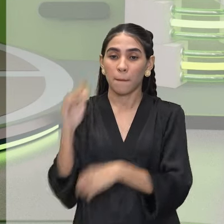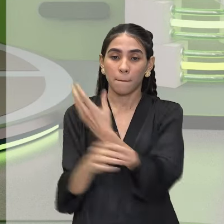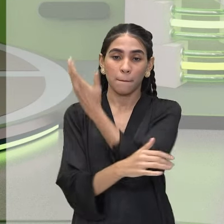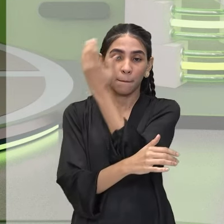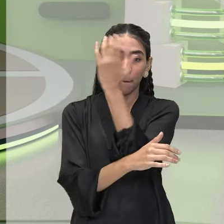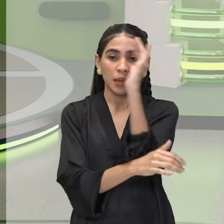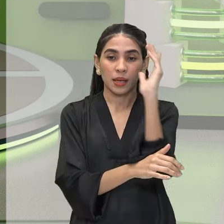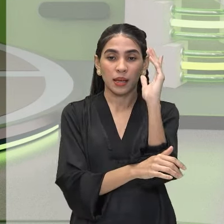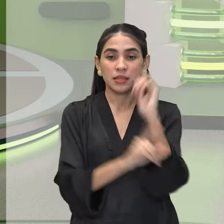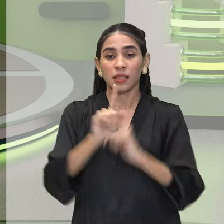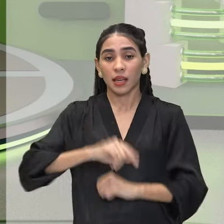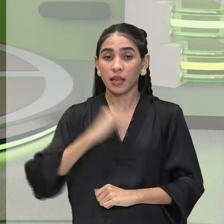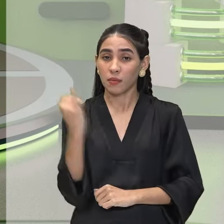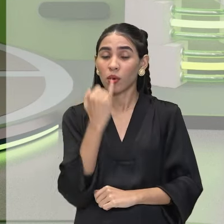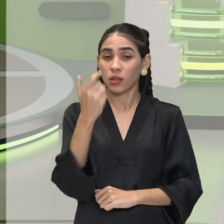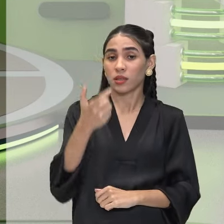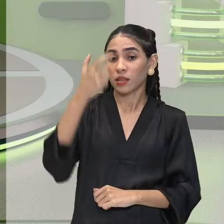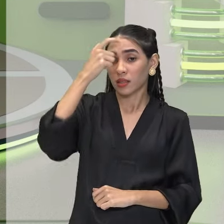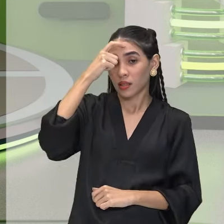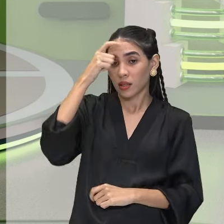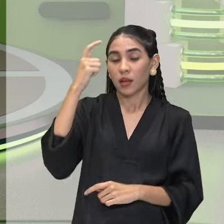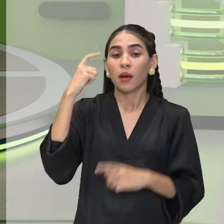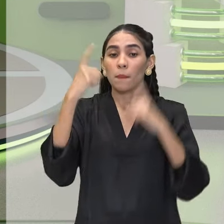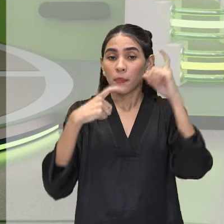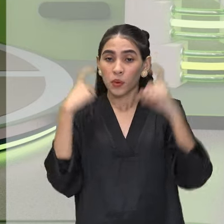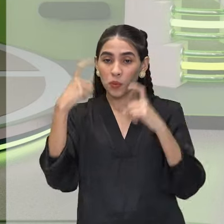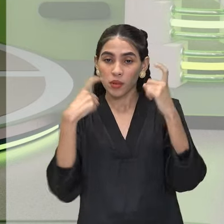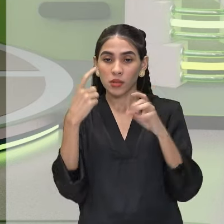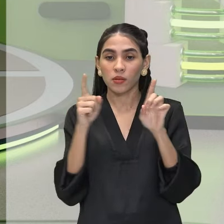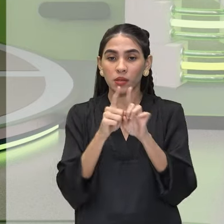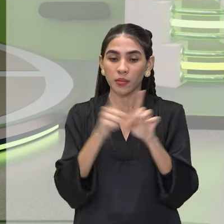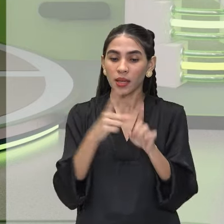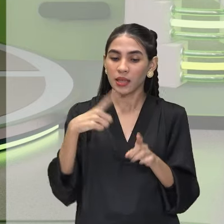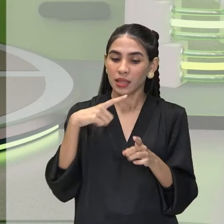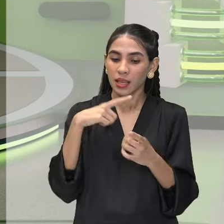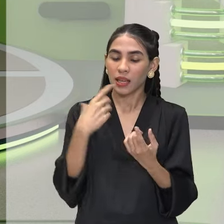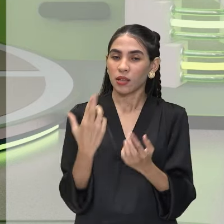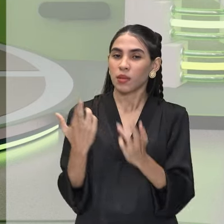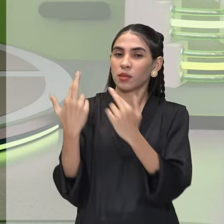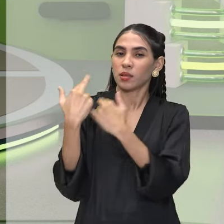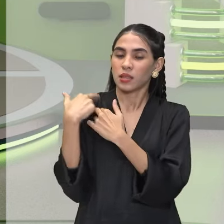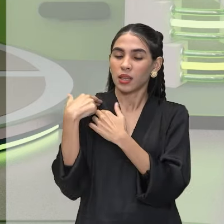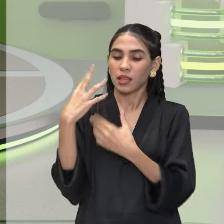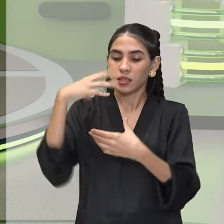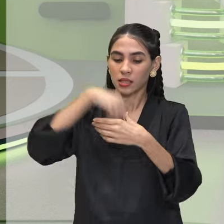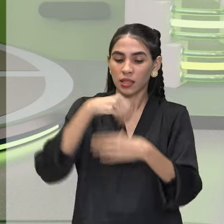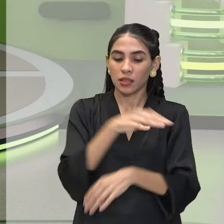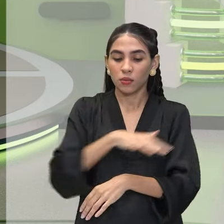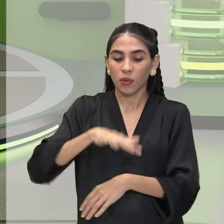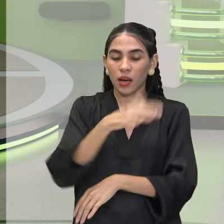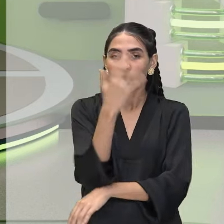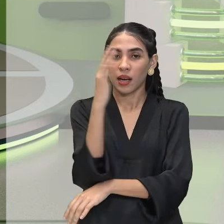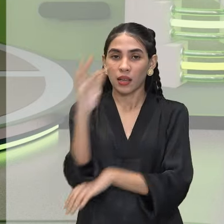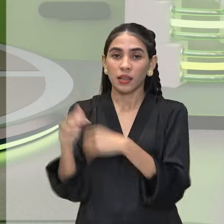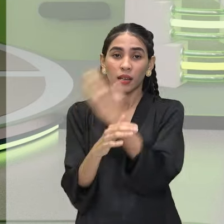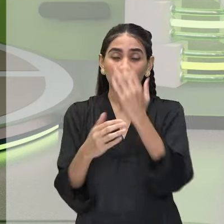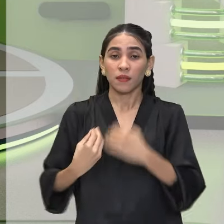gente ter essa noção, essa preocupação de que eles têm um papel ecológico dentro do meio onde eles